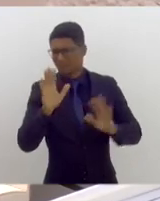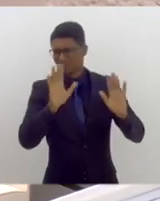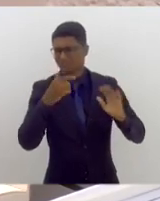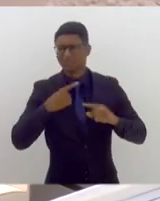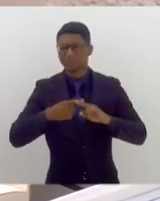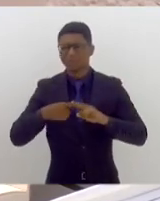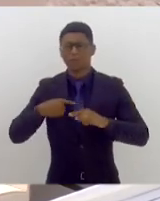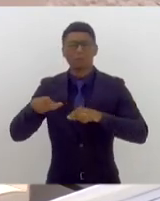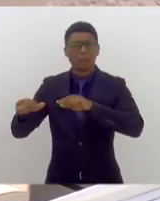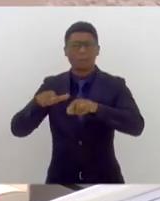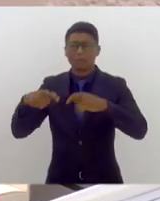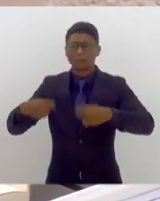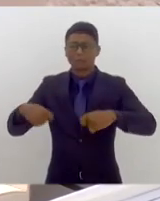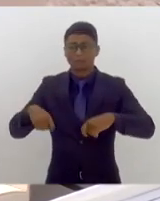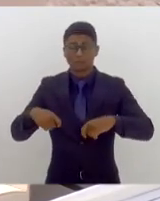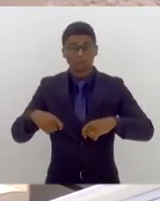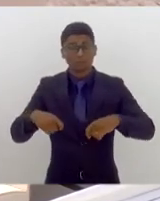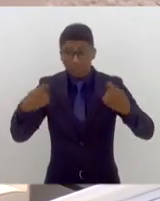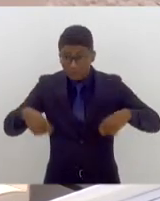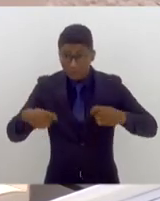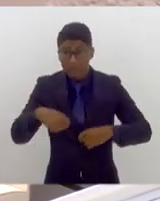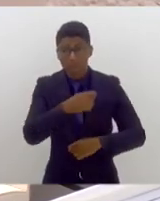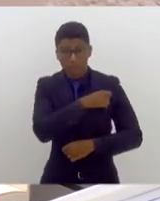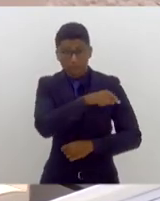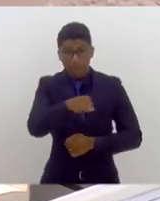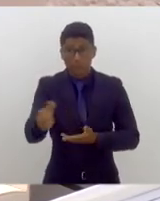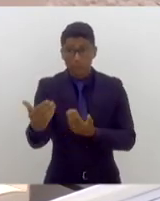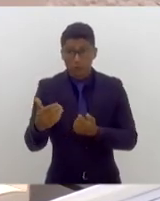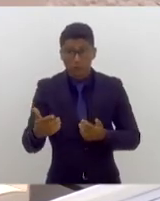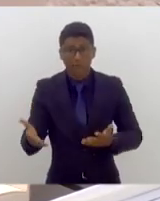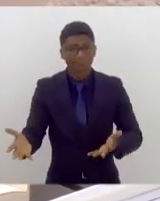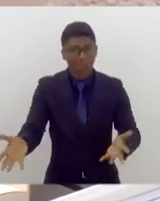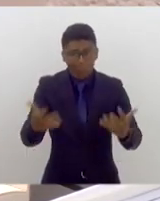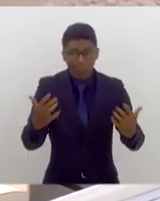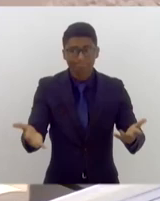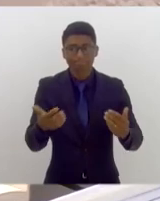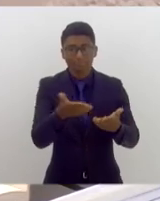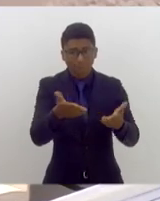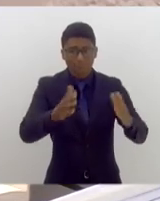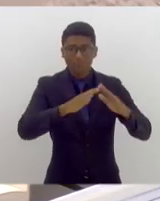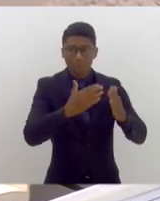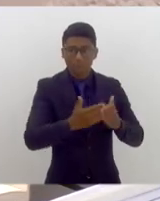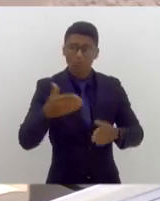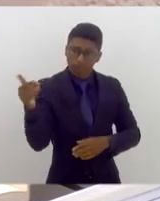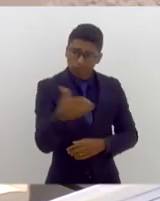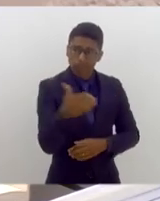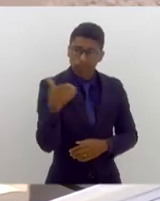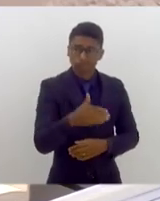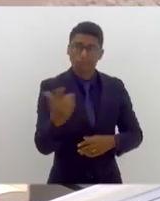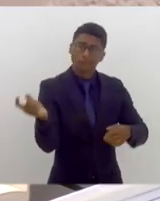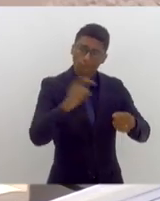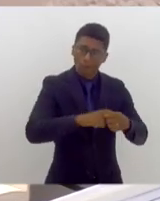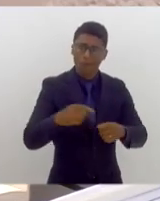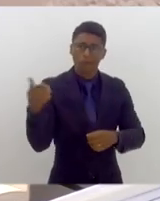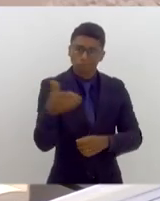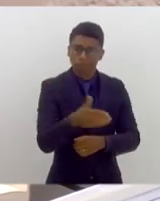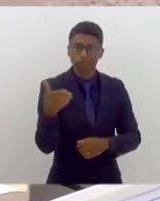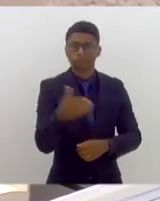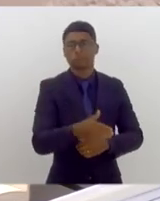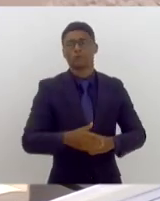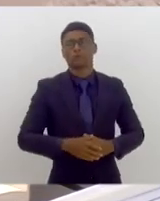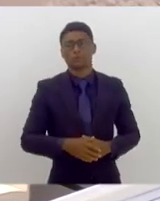gente precisa resgatar o jovem para a escola, mas para uma escola decente e com a escola que vá fazer com que ele